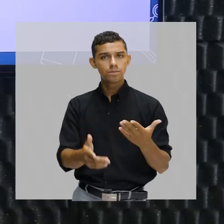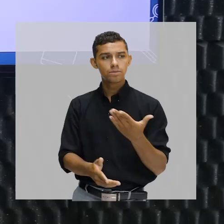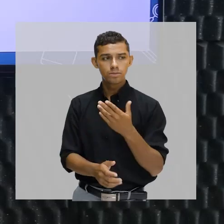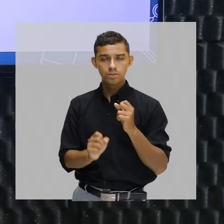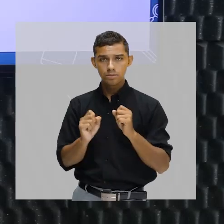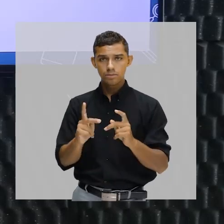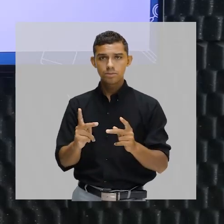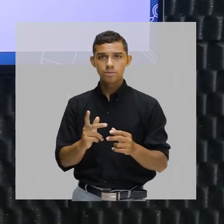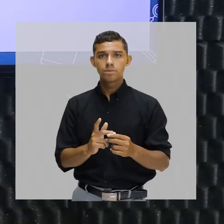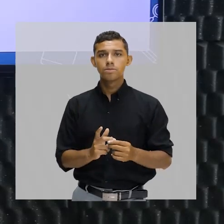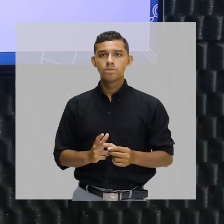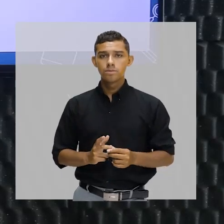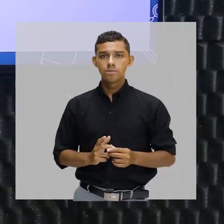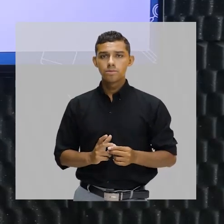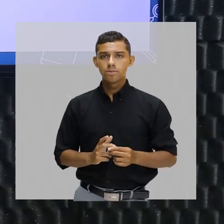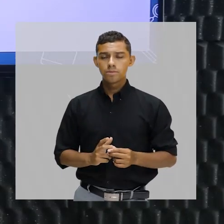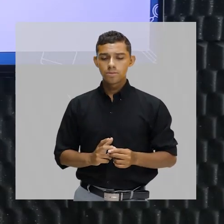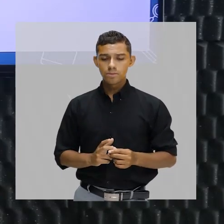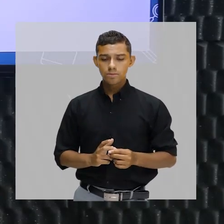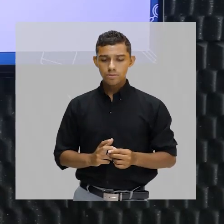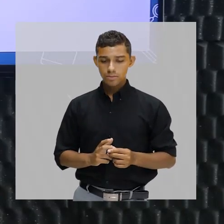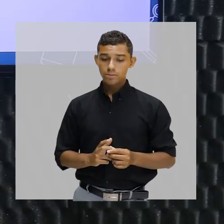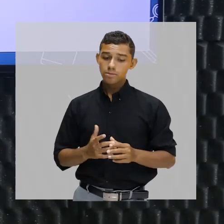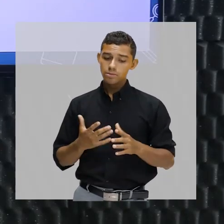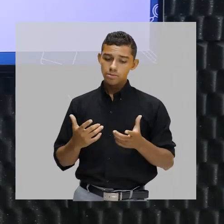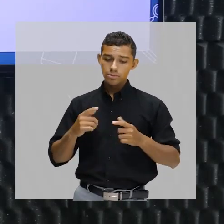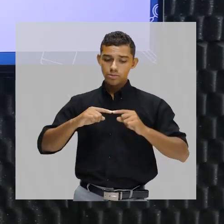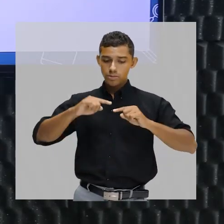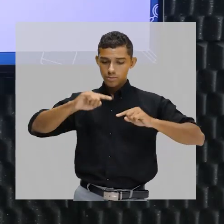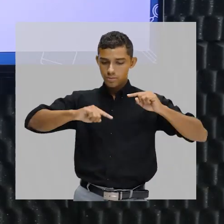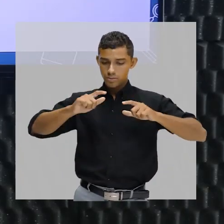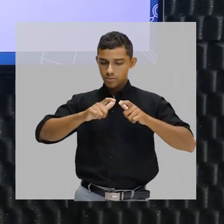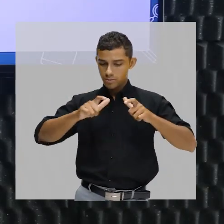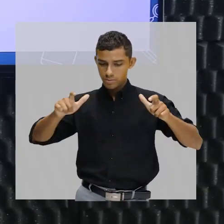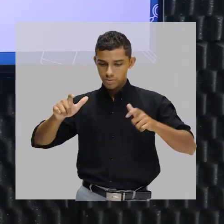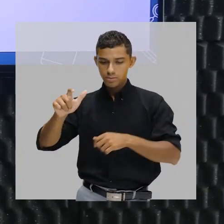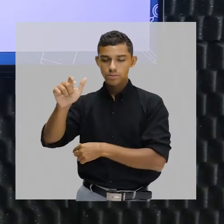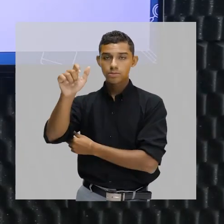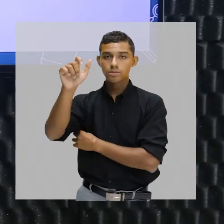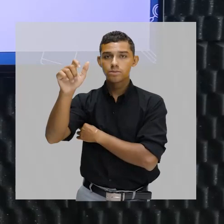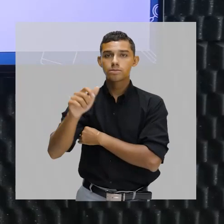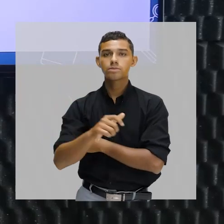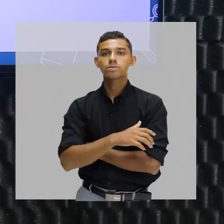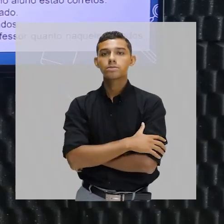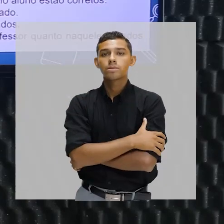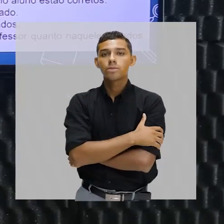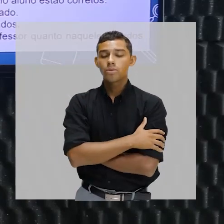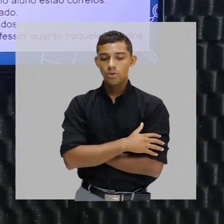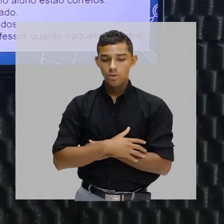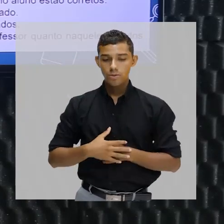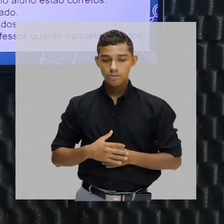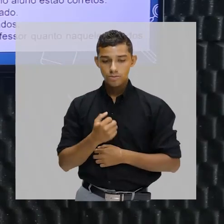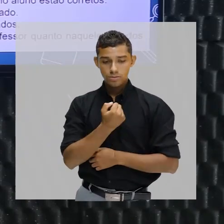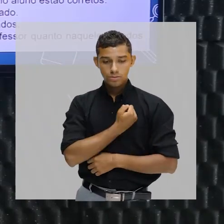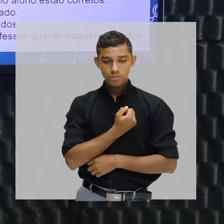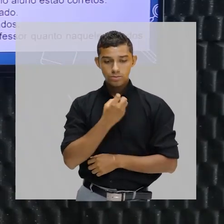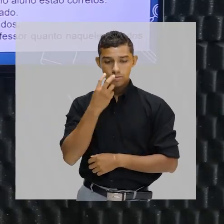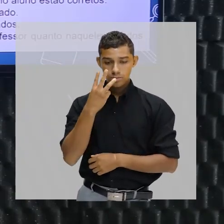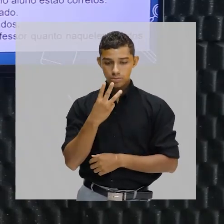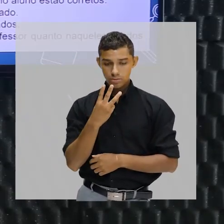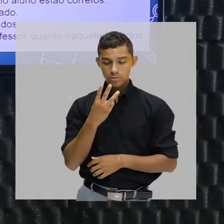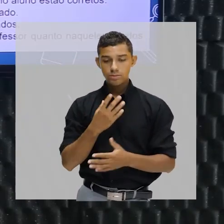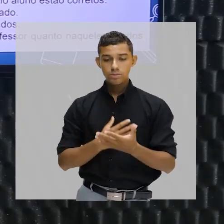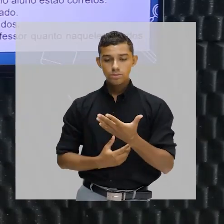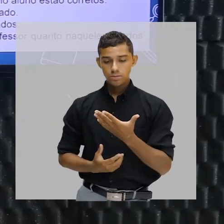ok? Logicamente que o comprimento de onda vai ser maior. Tá certo? Então vamos para a questão 3. Uma